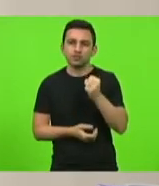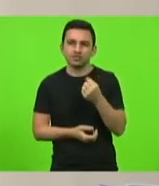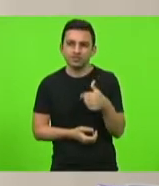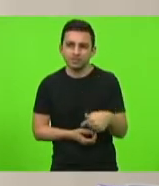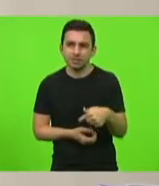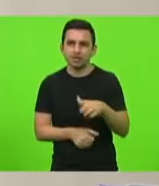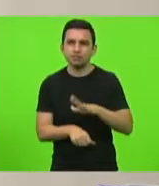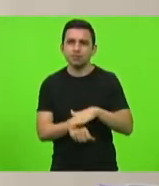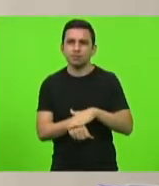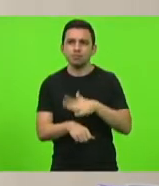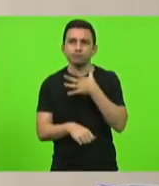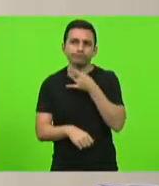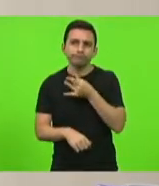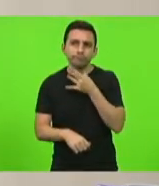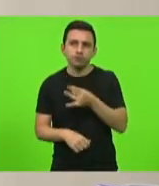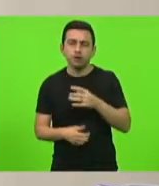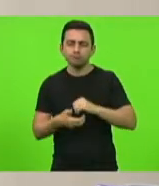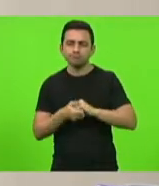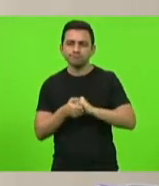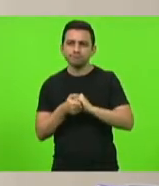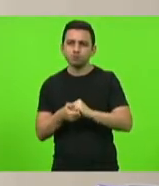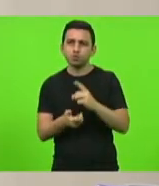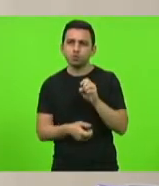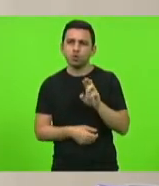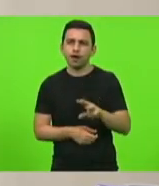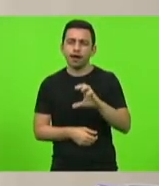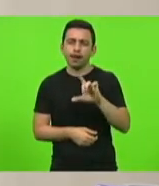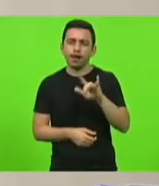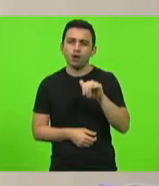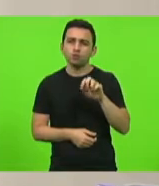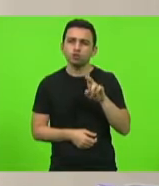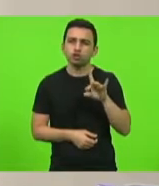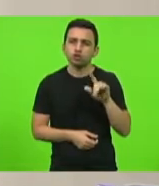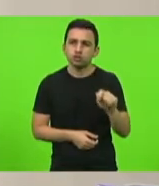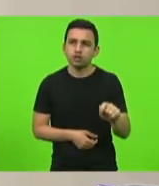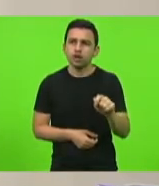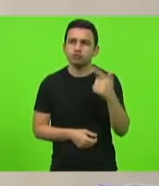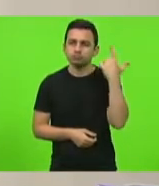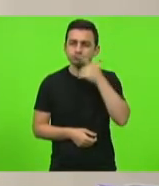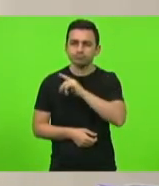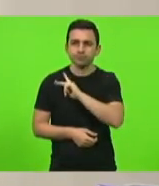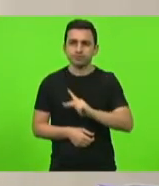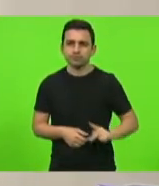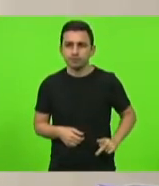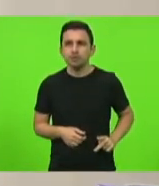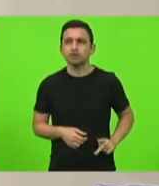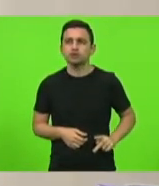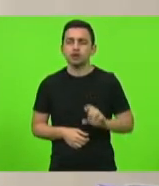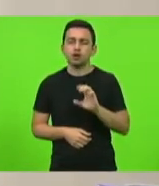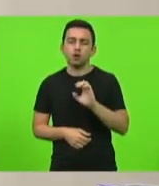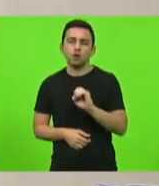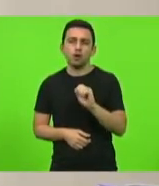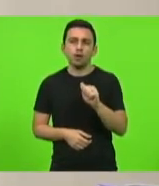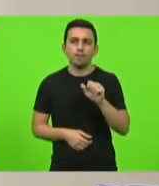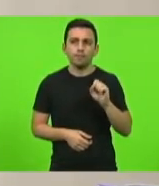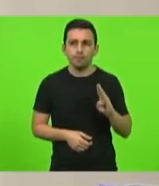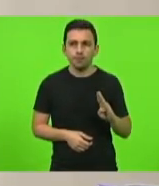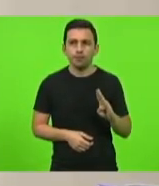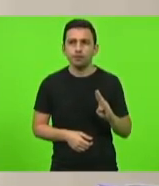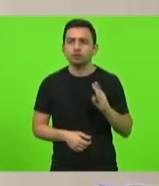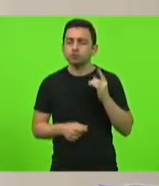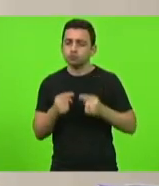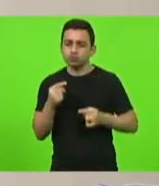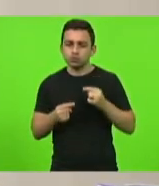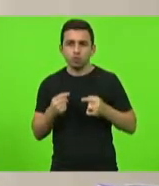Valdir Cobalcini, cumprimentando a doutora Cláudia Prudêncio pela eleição para a presidência da OAB de Santa Catarina, em discussão. Não havendo quem